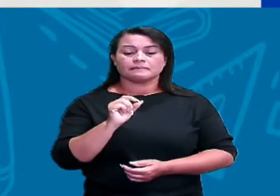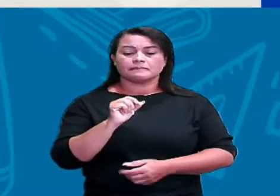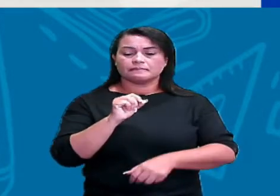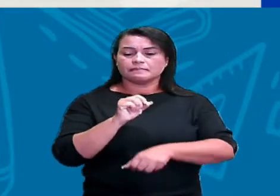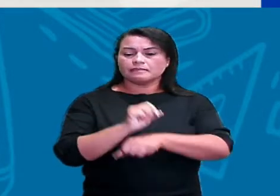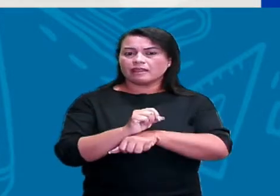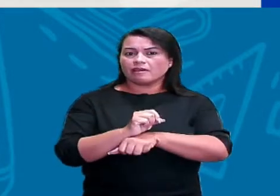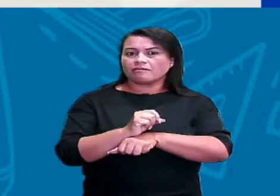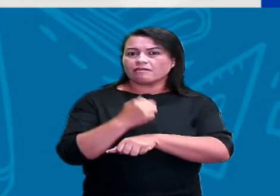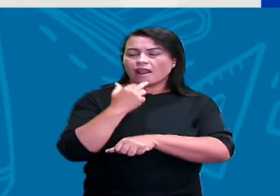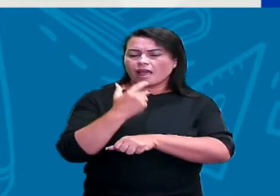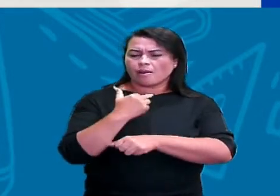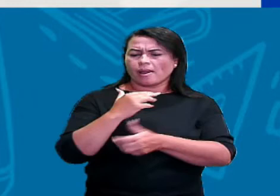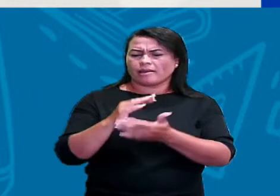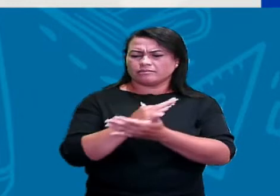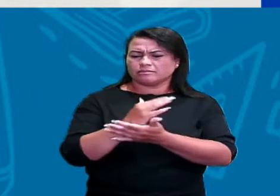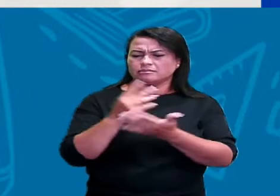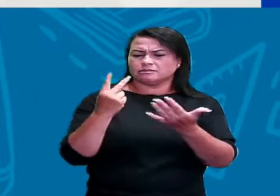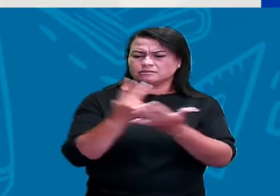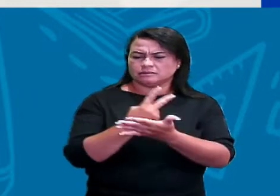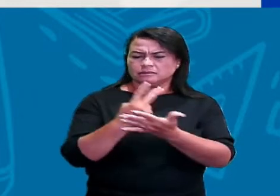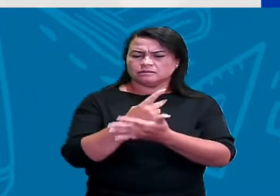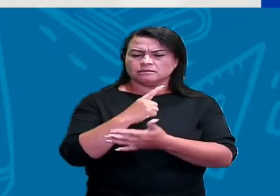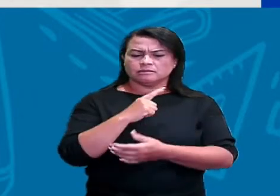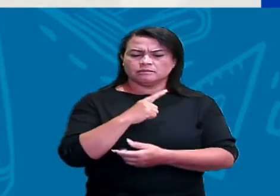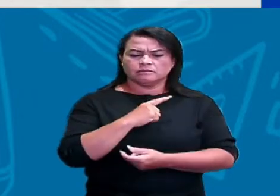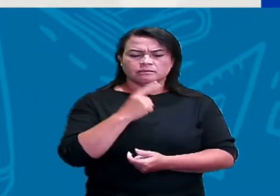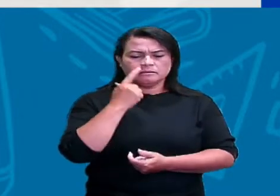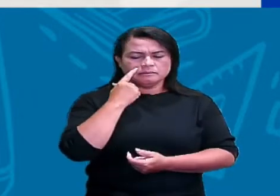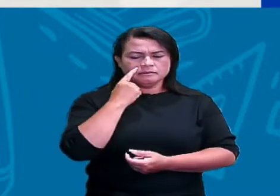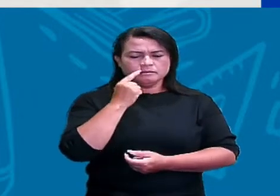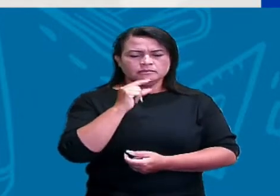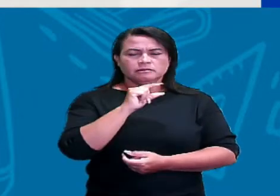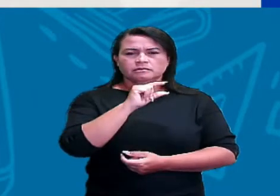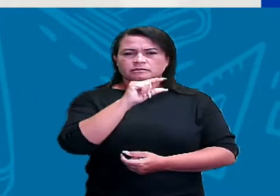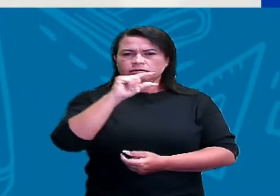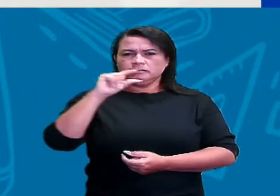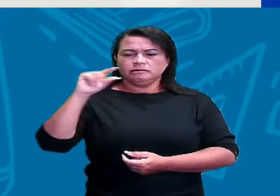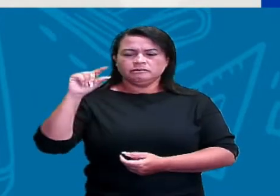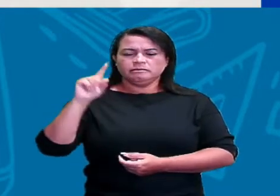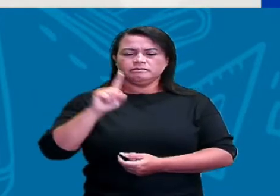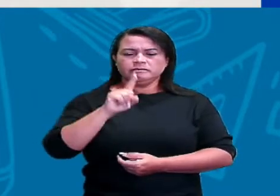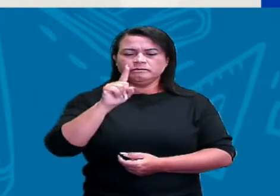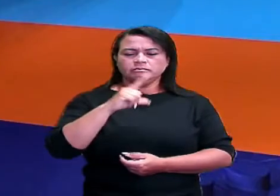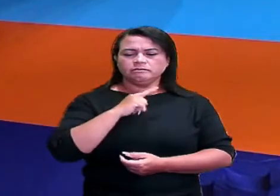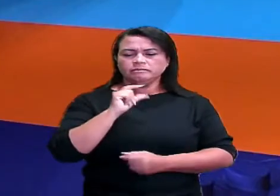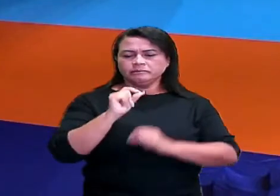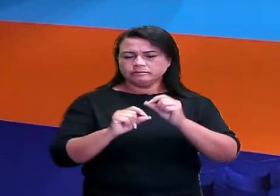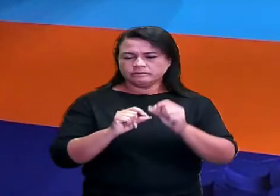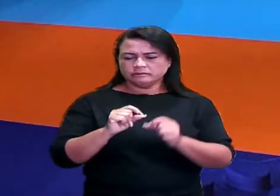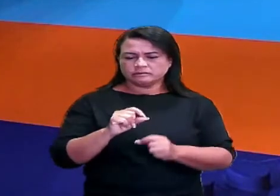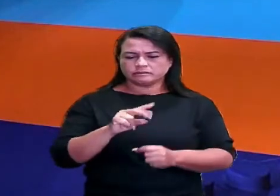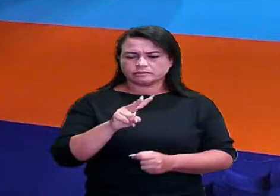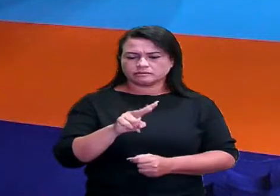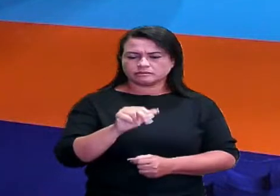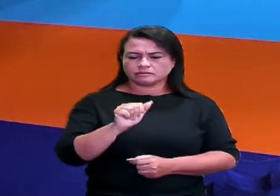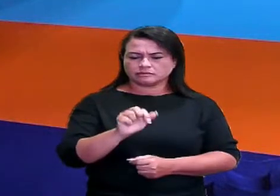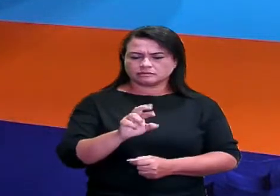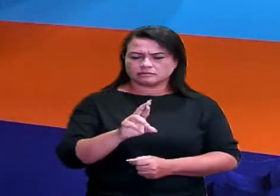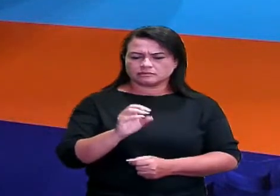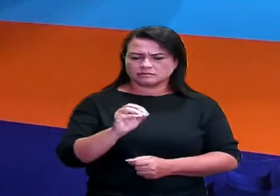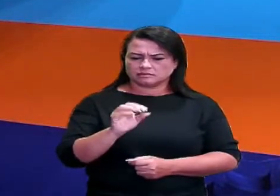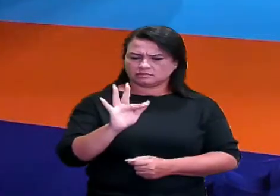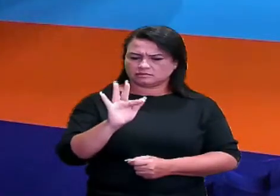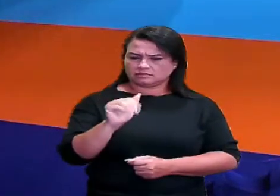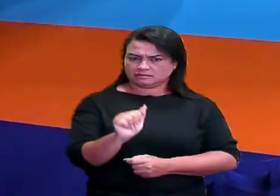aparece aqui alguns erros nesse trava-língua. Então, aqui eu tenho, nesse primeiro trava-língua aqui, ó, eu tenho